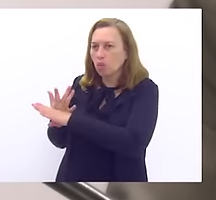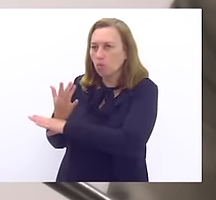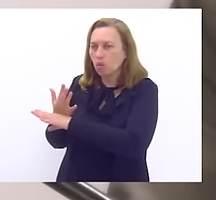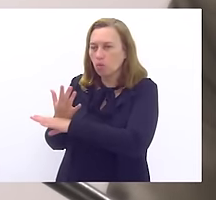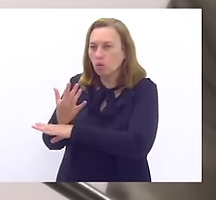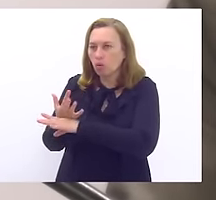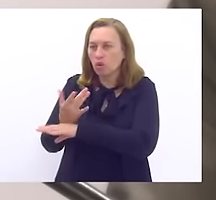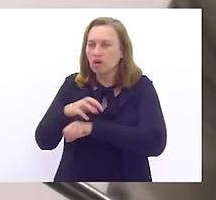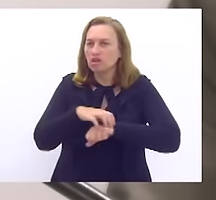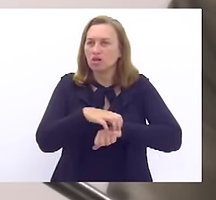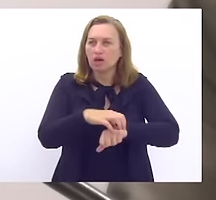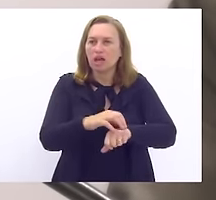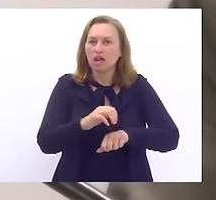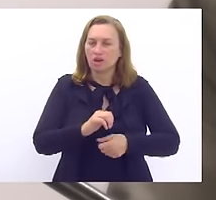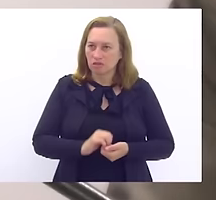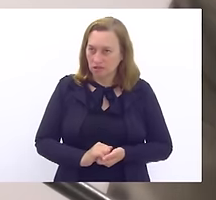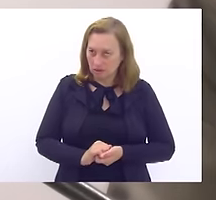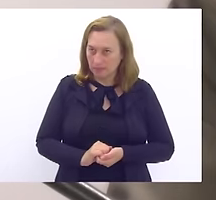alternativo